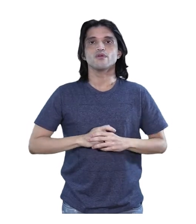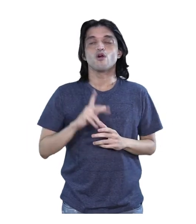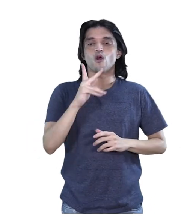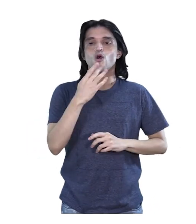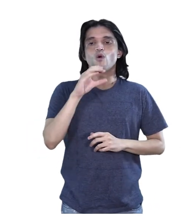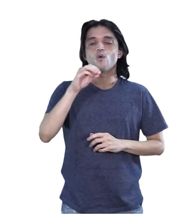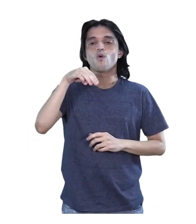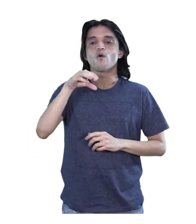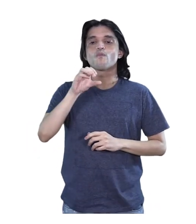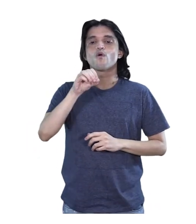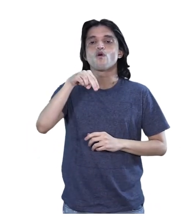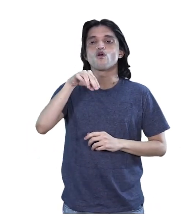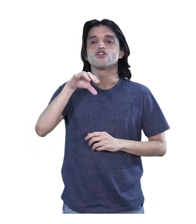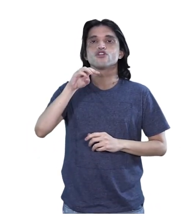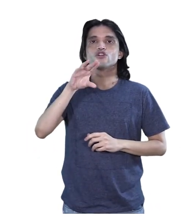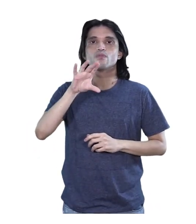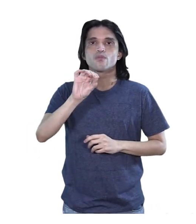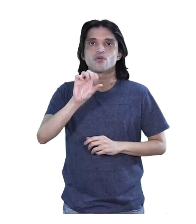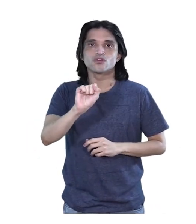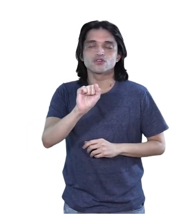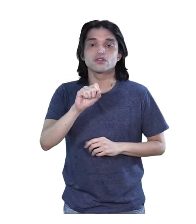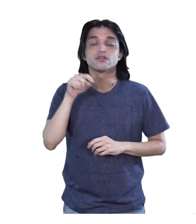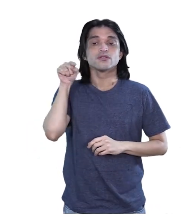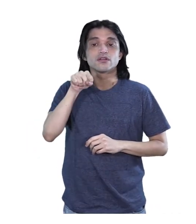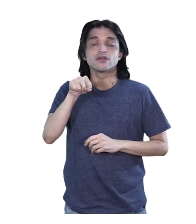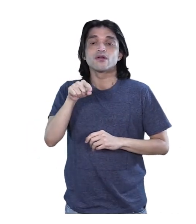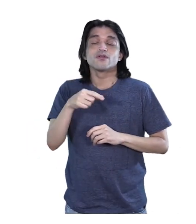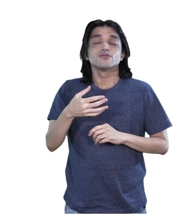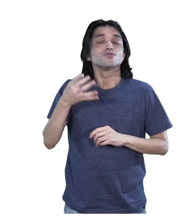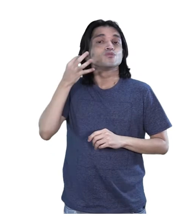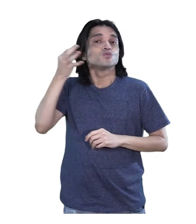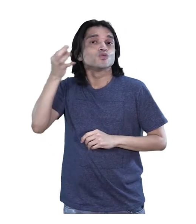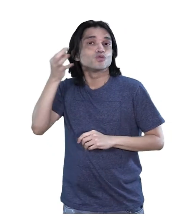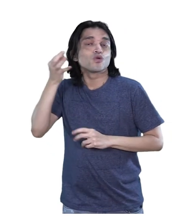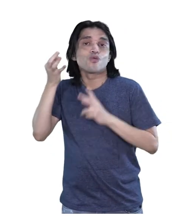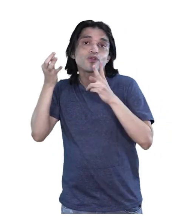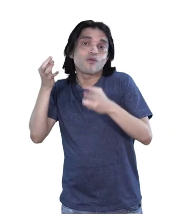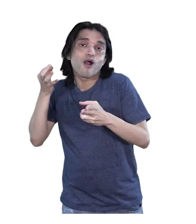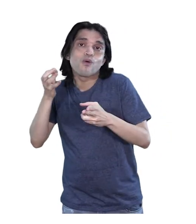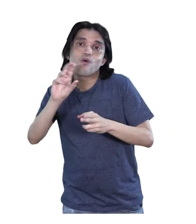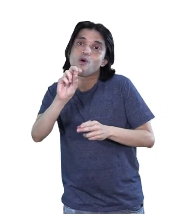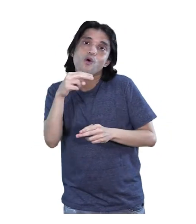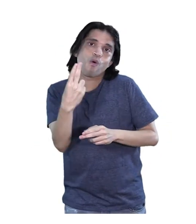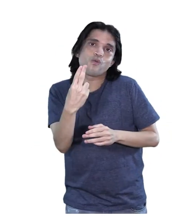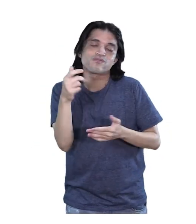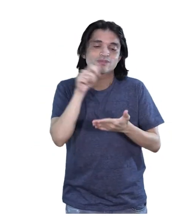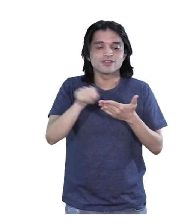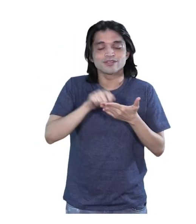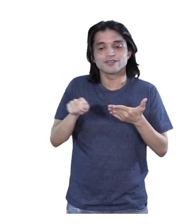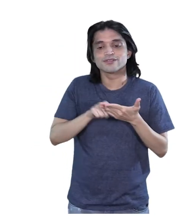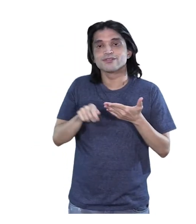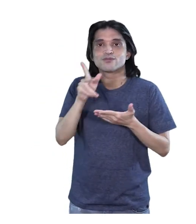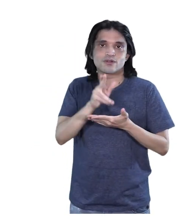são aquelas que possuem ou o mesmo som ou a mesma grafia, mas significados diferentes,